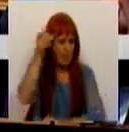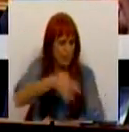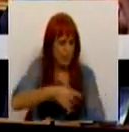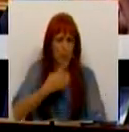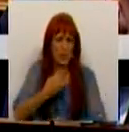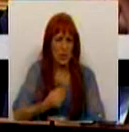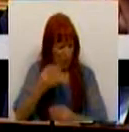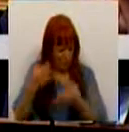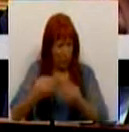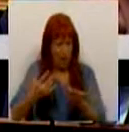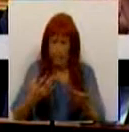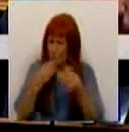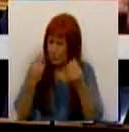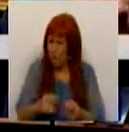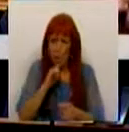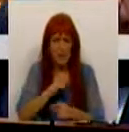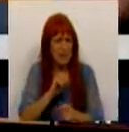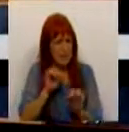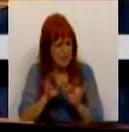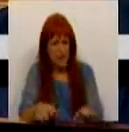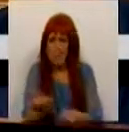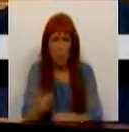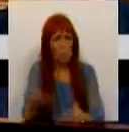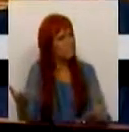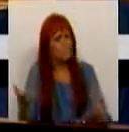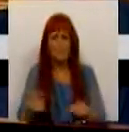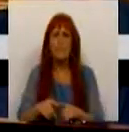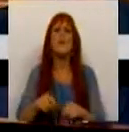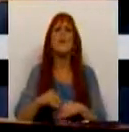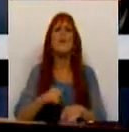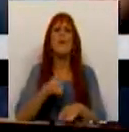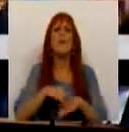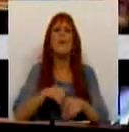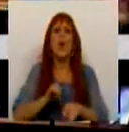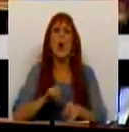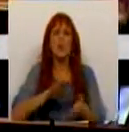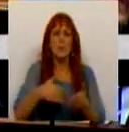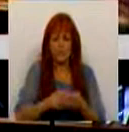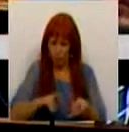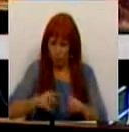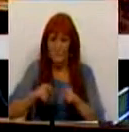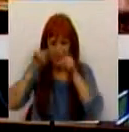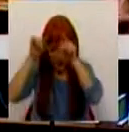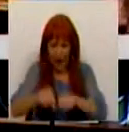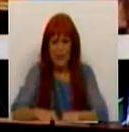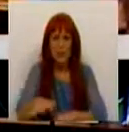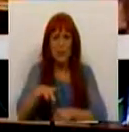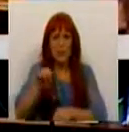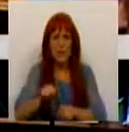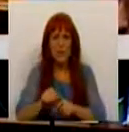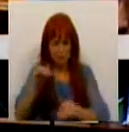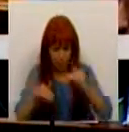é injusto que não tenham as mesmas oportunidades. E o que vai fazer esta proposta? Vai corrigir essas situações